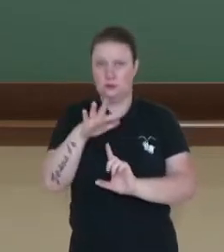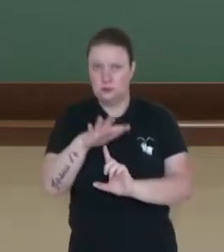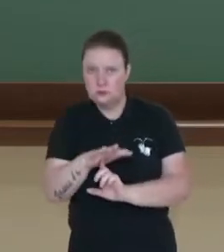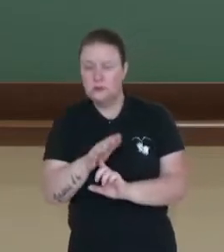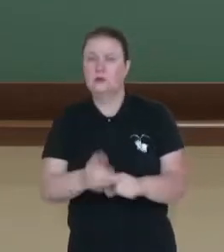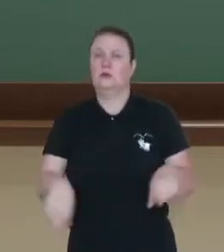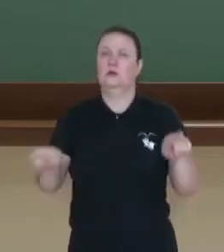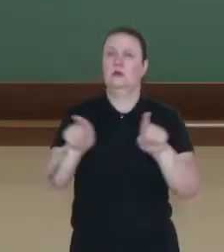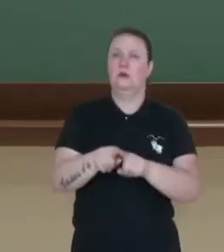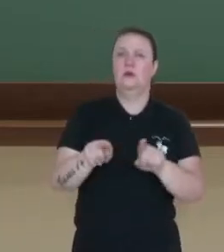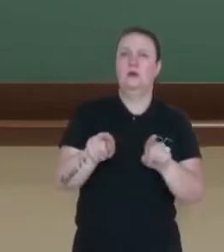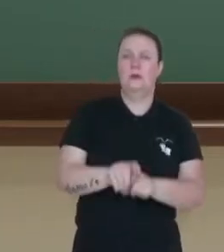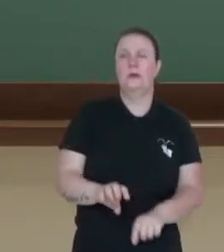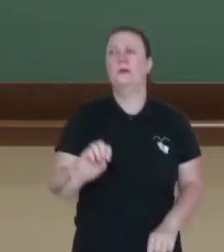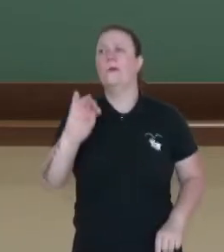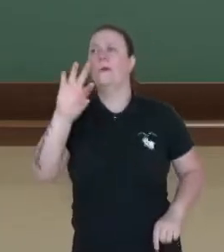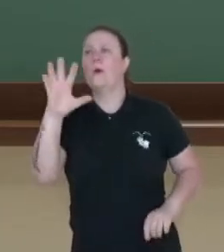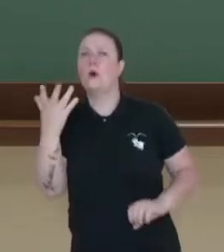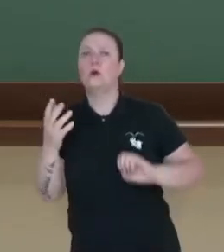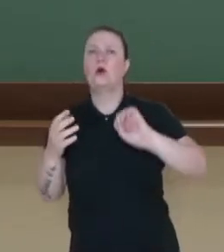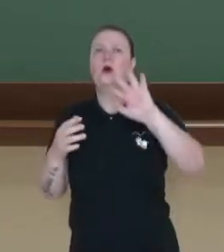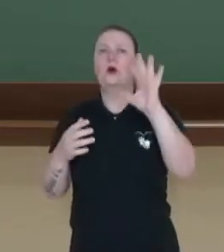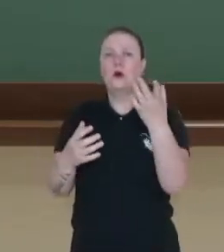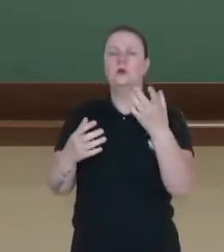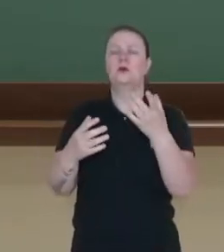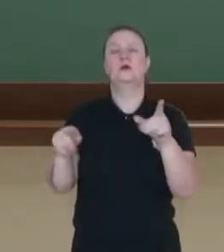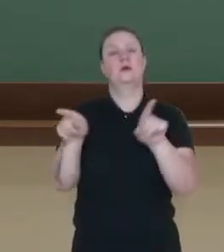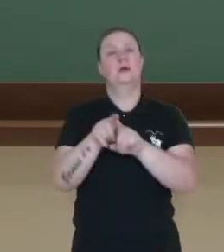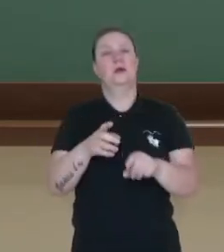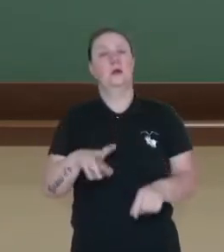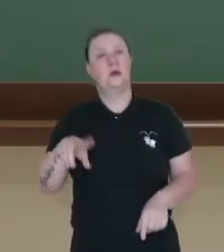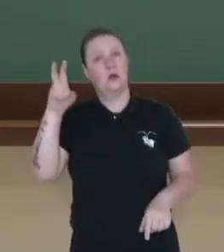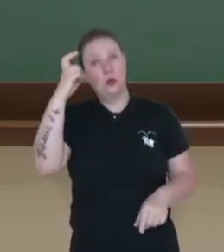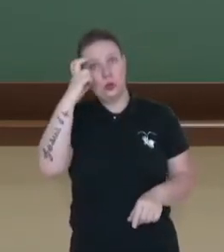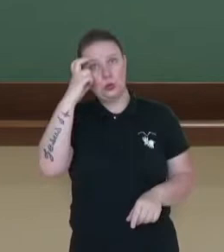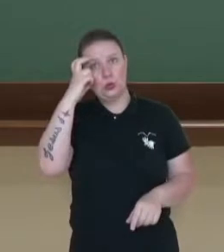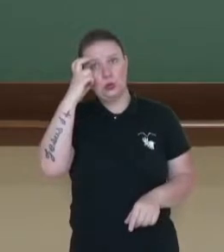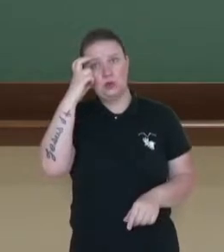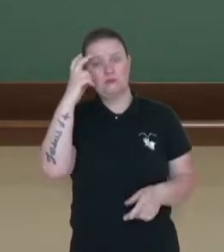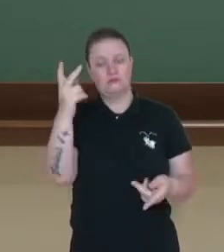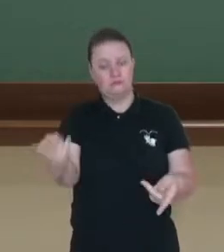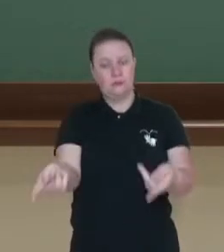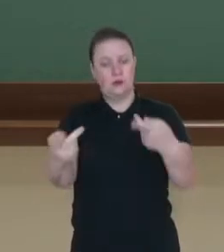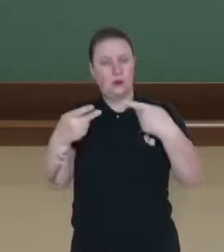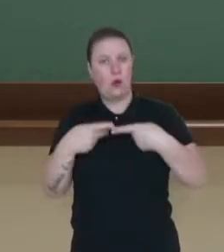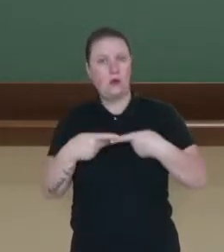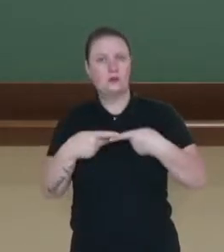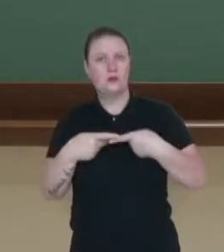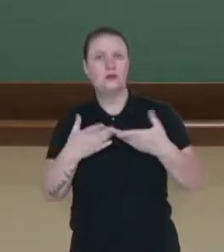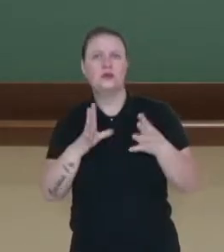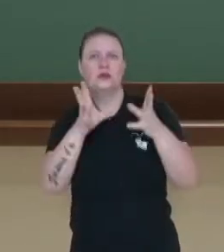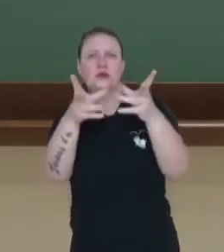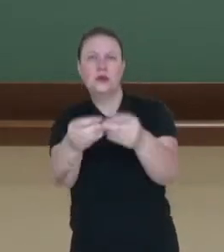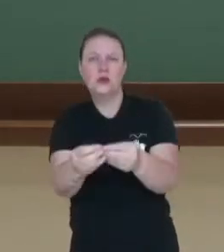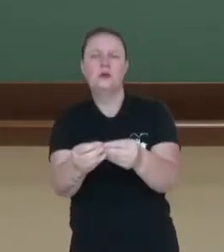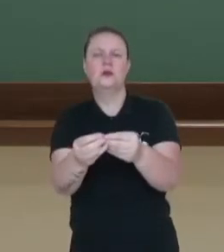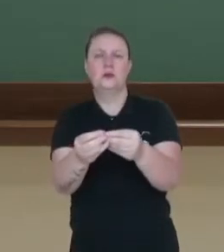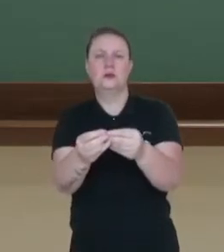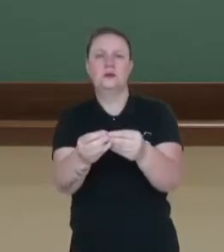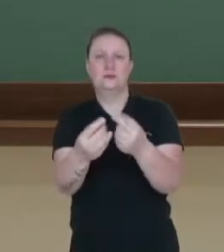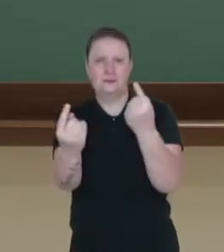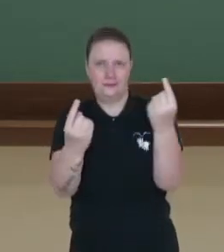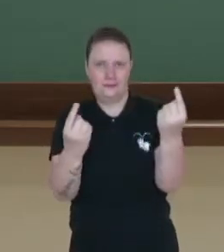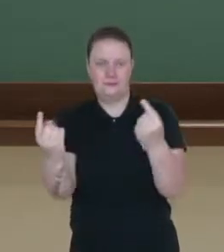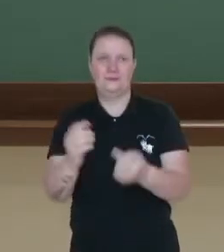alguns eventos, nós temos aí a nossa cultura. Então esse é o convite, né, compreender aí os principais fatos históricos do